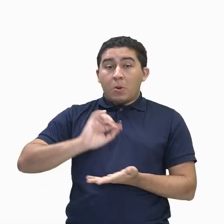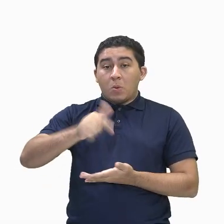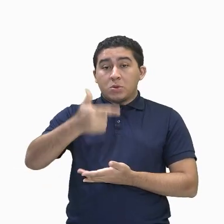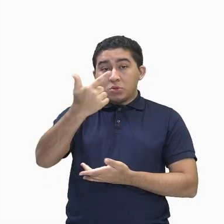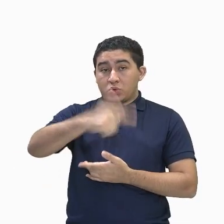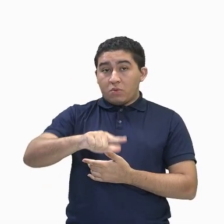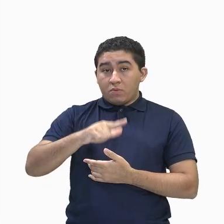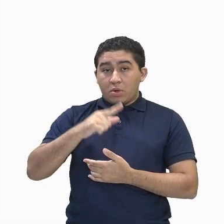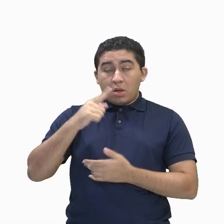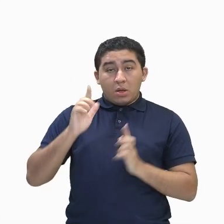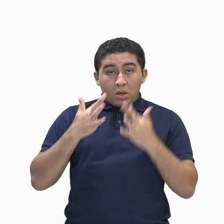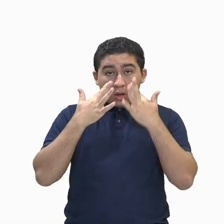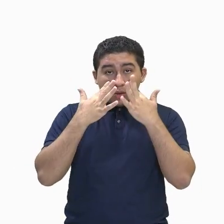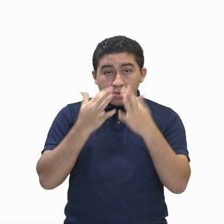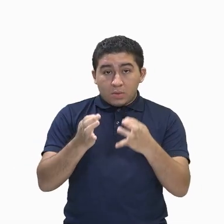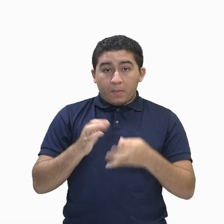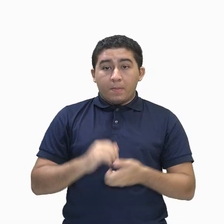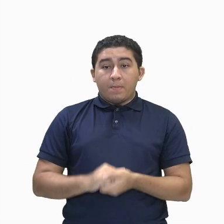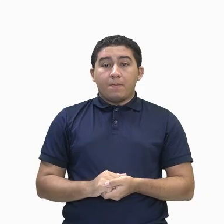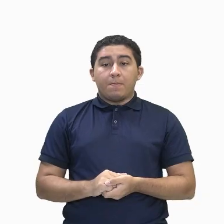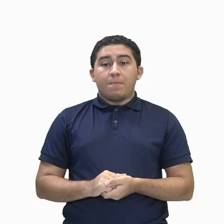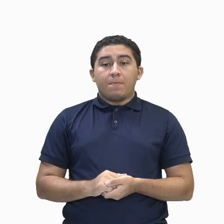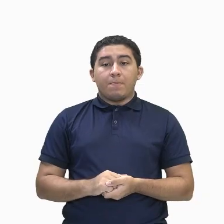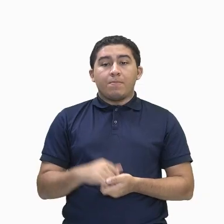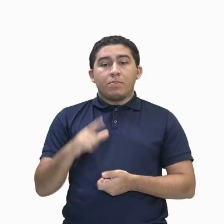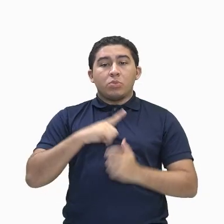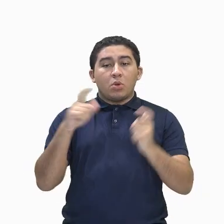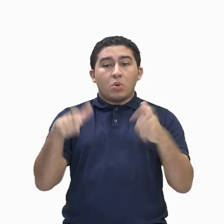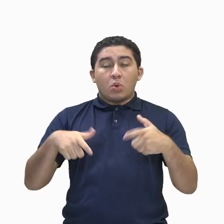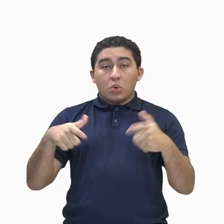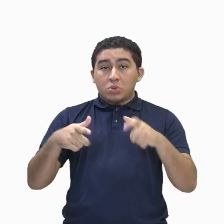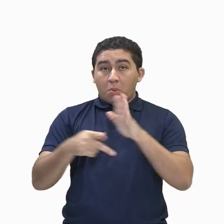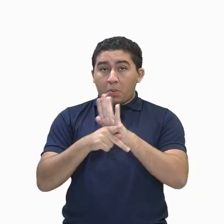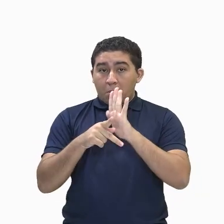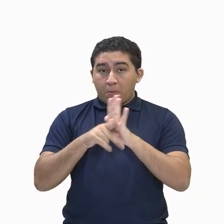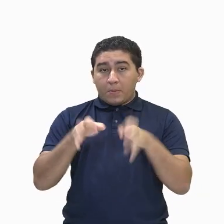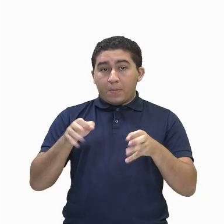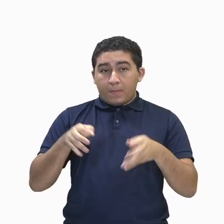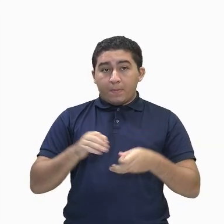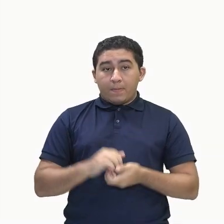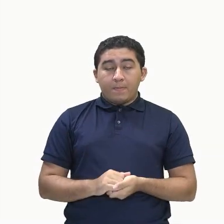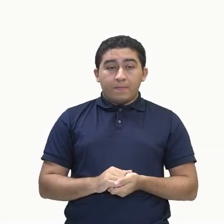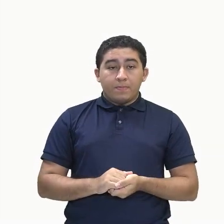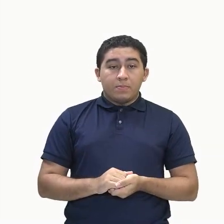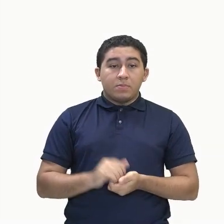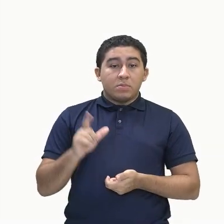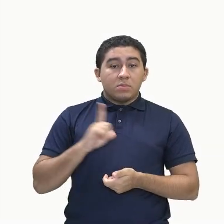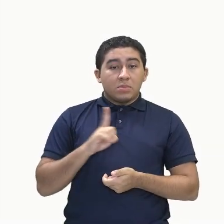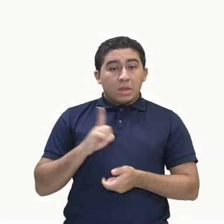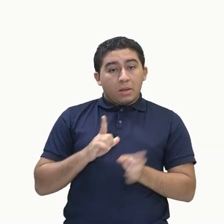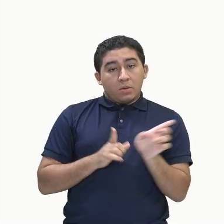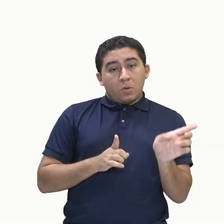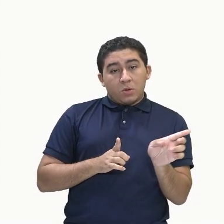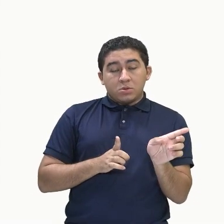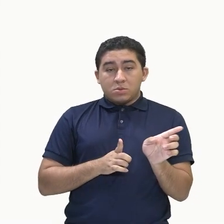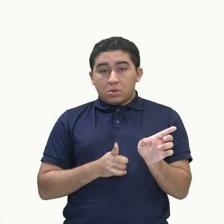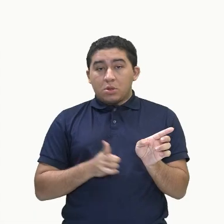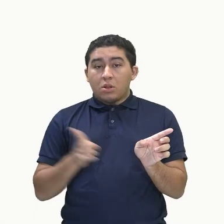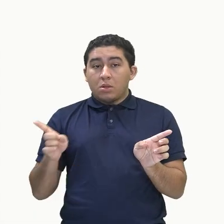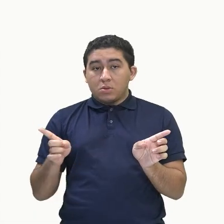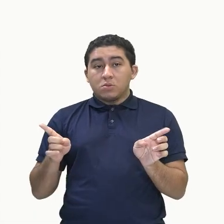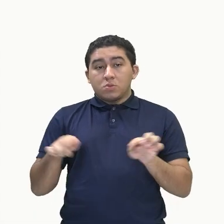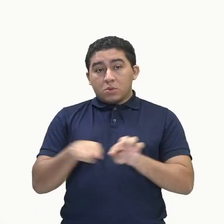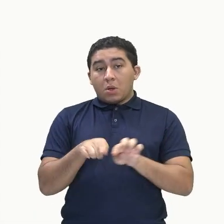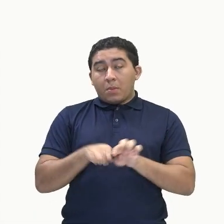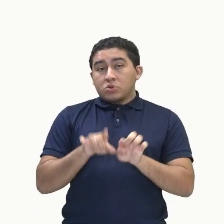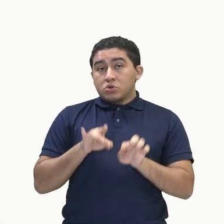vez. Aí nós temos as localizações, certo? Do ponto oeste, do ponto leste. Então, aqui